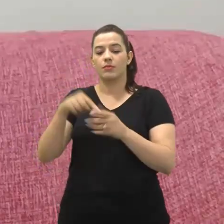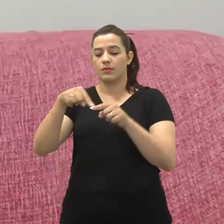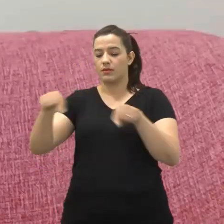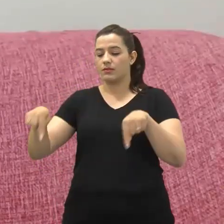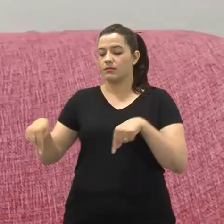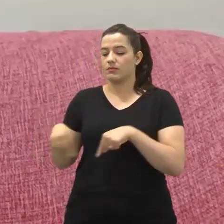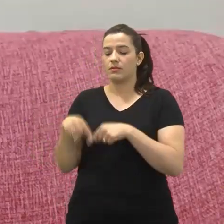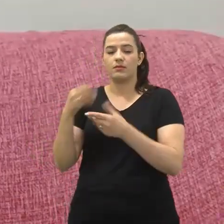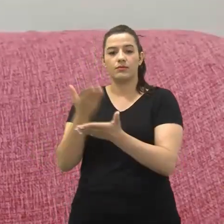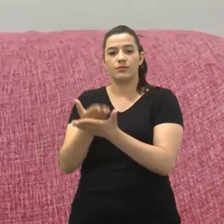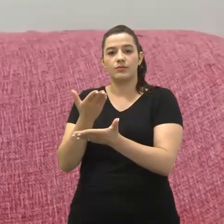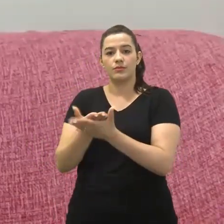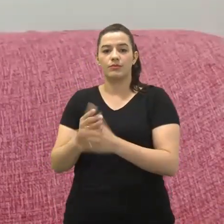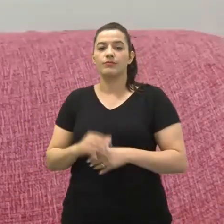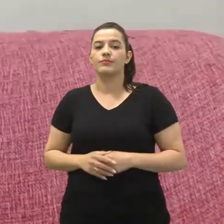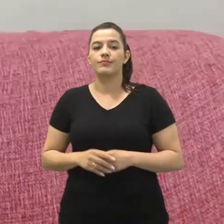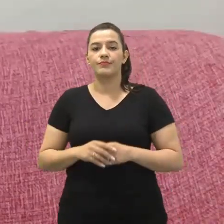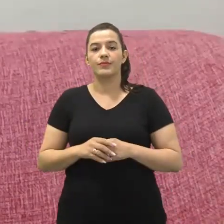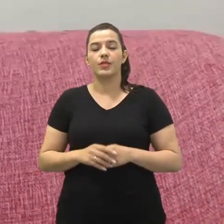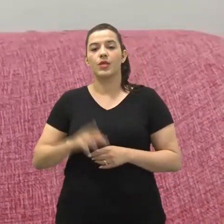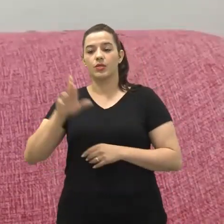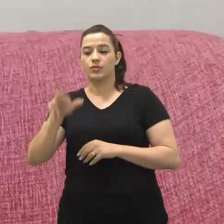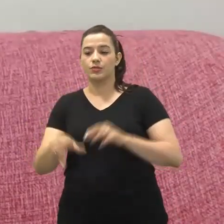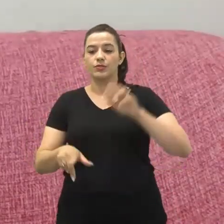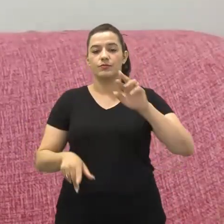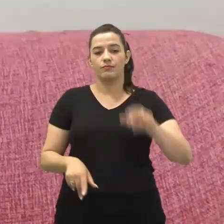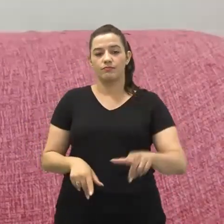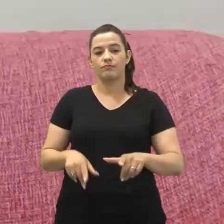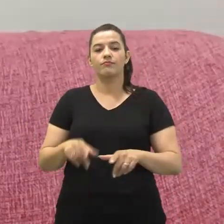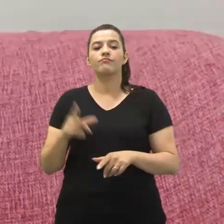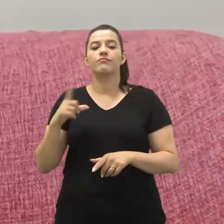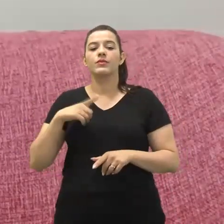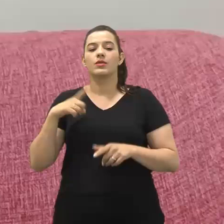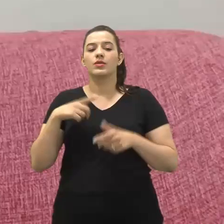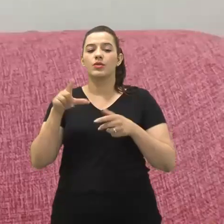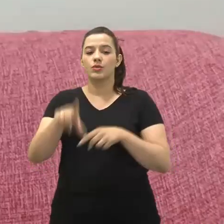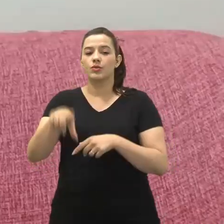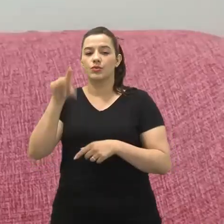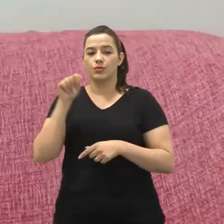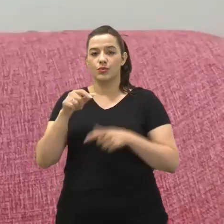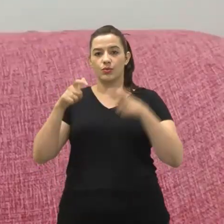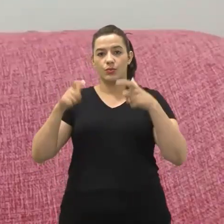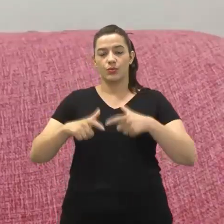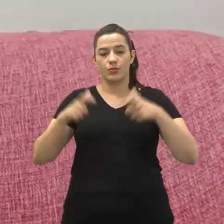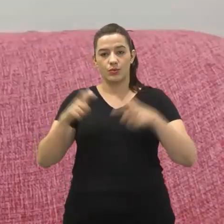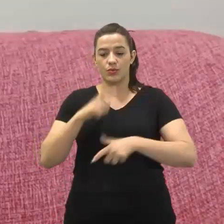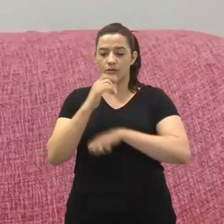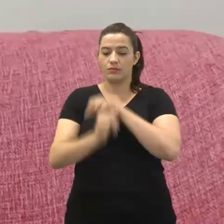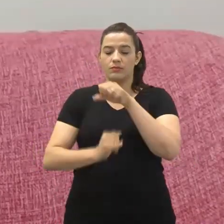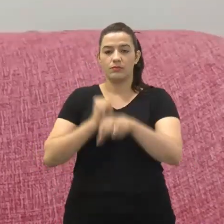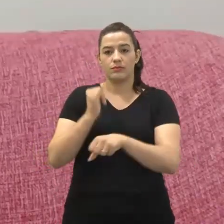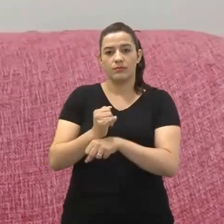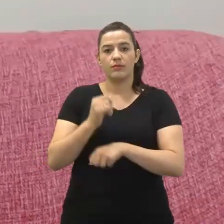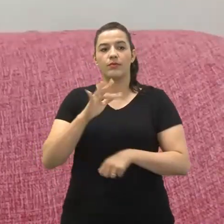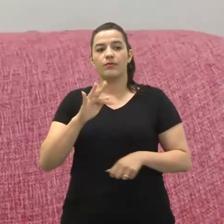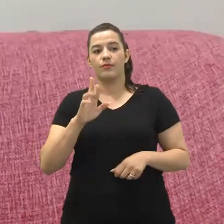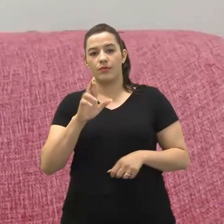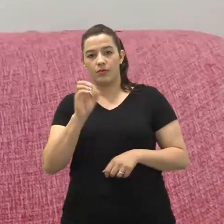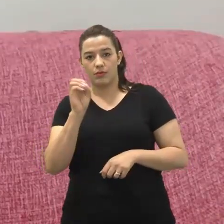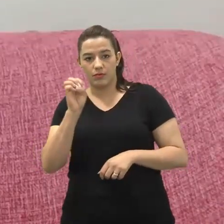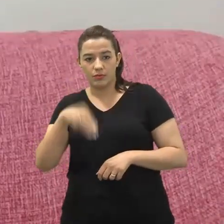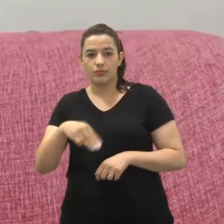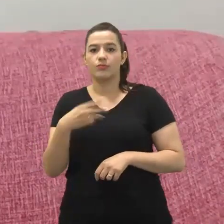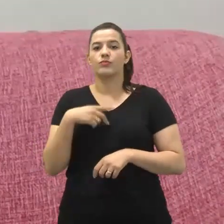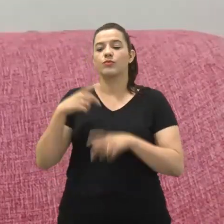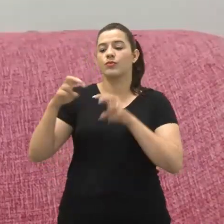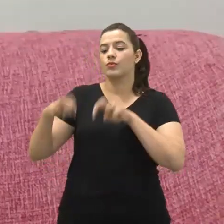sala de aula diferentes relações que se estabelecem dentro de ambientes virtuais como fóruns e salas